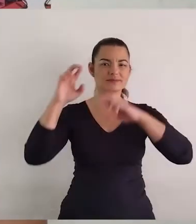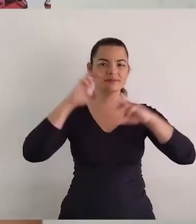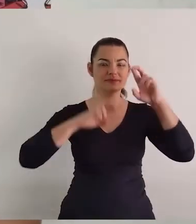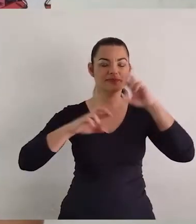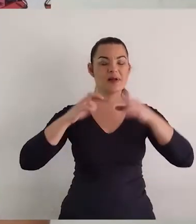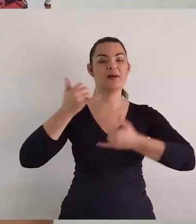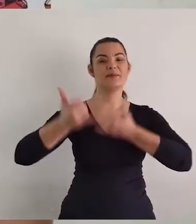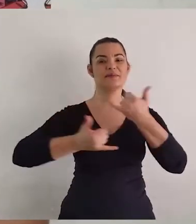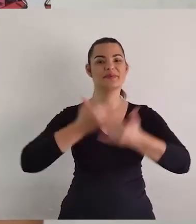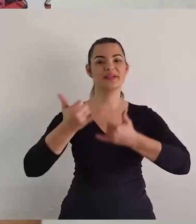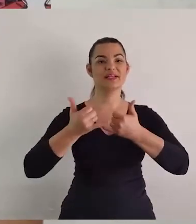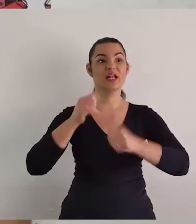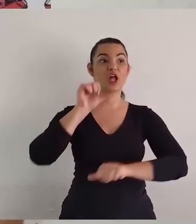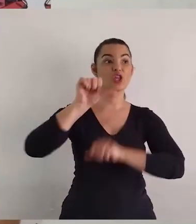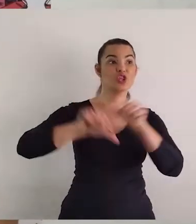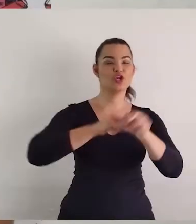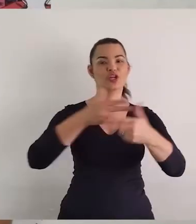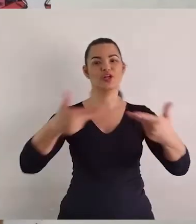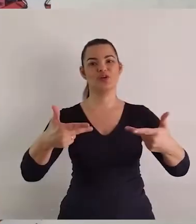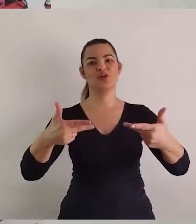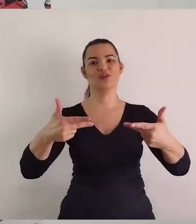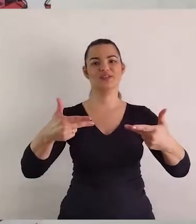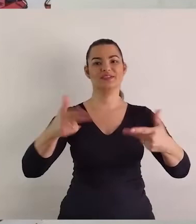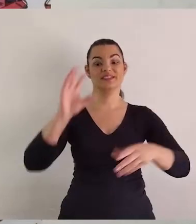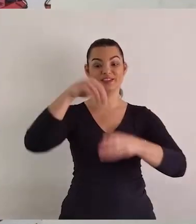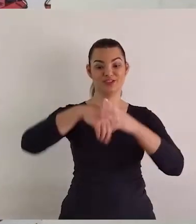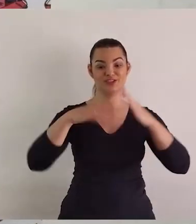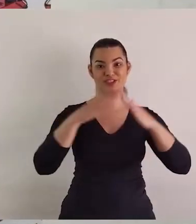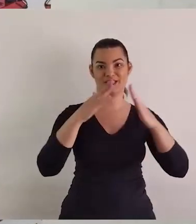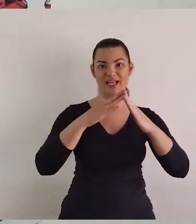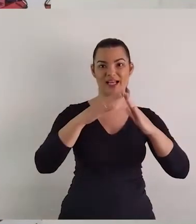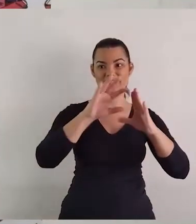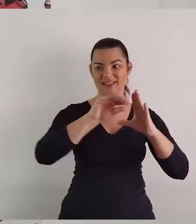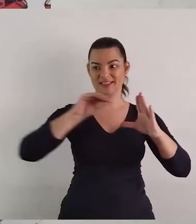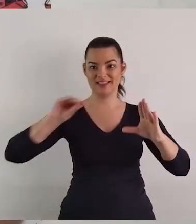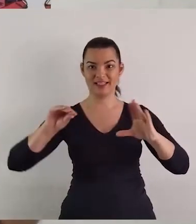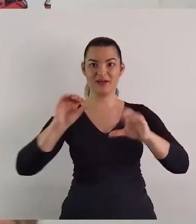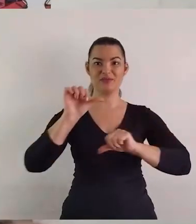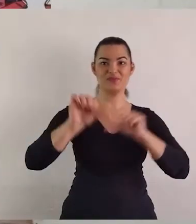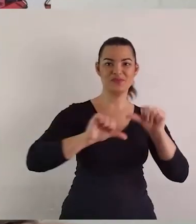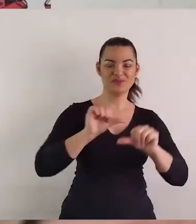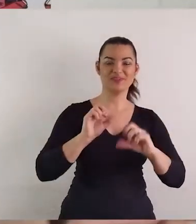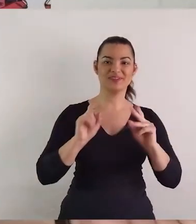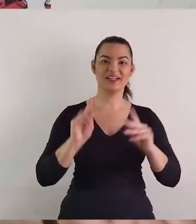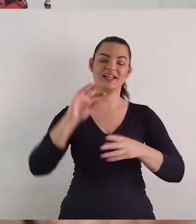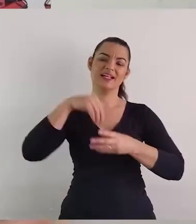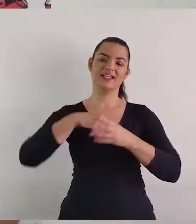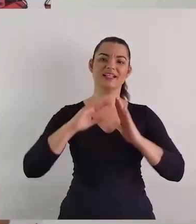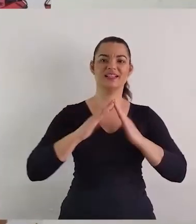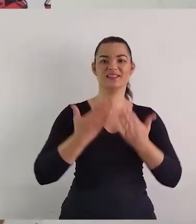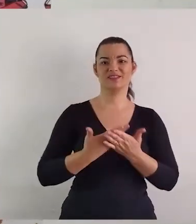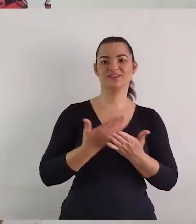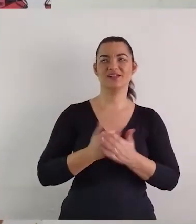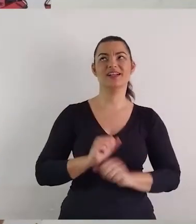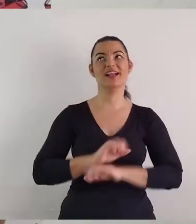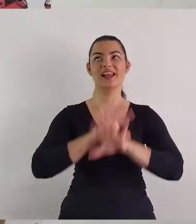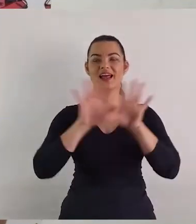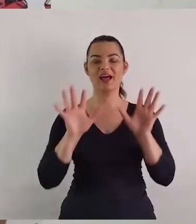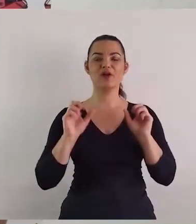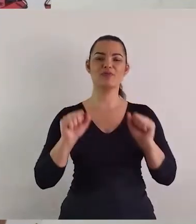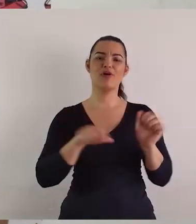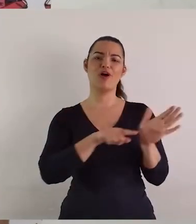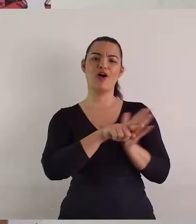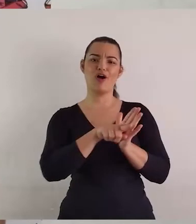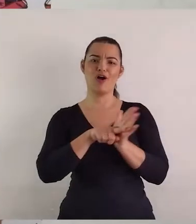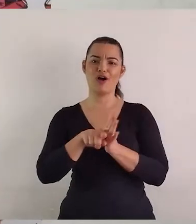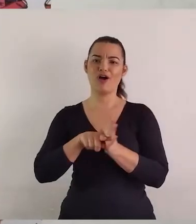dessa brincadeira, trocando alguma coisa de lugar dentro da sua casa, tá bom? Na escola, claro que essa exploração ela pode